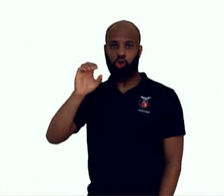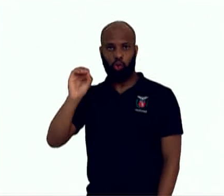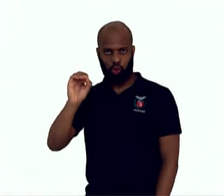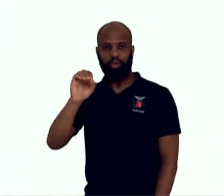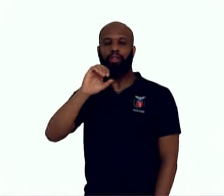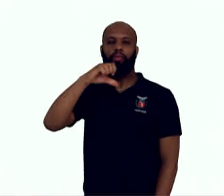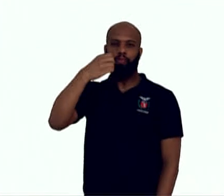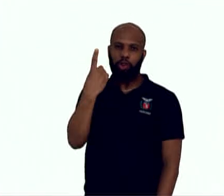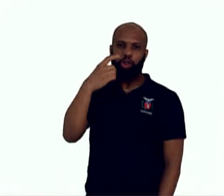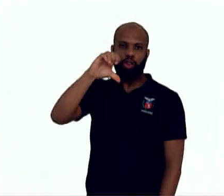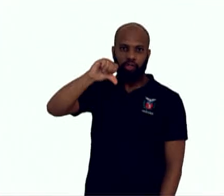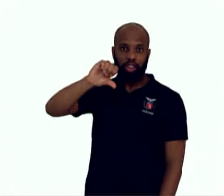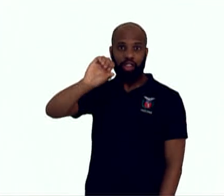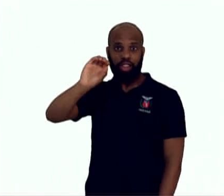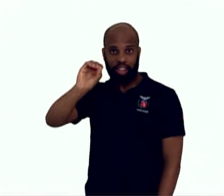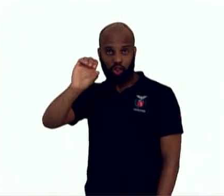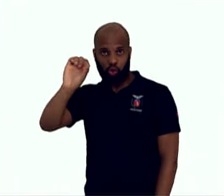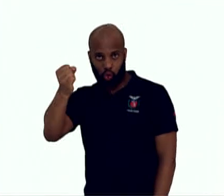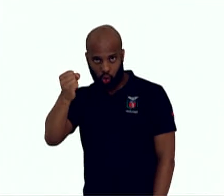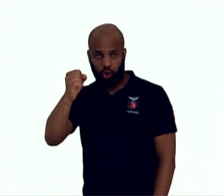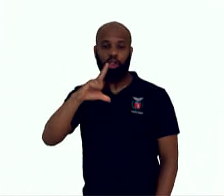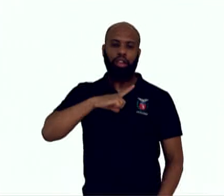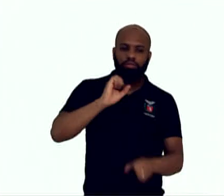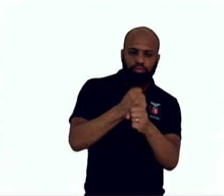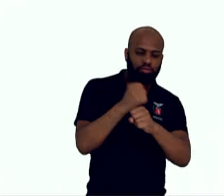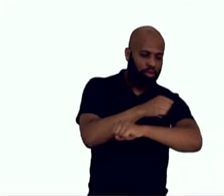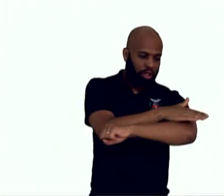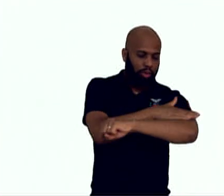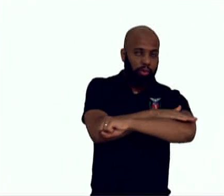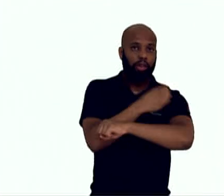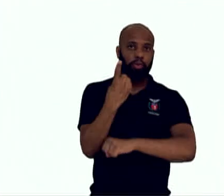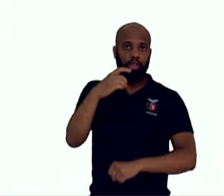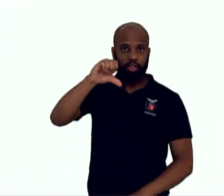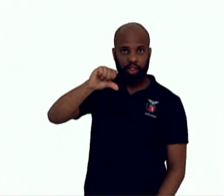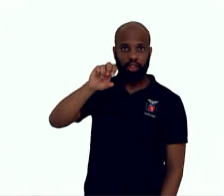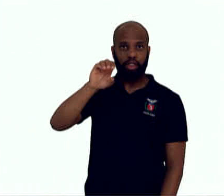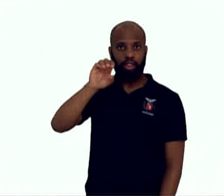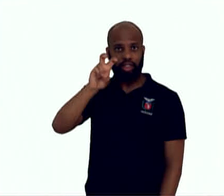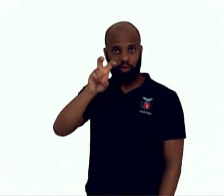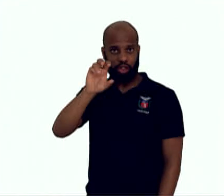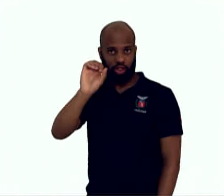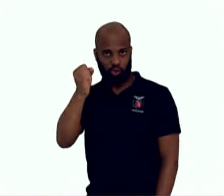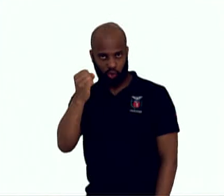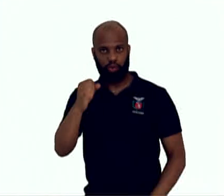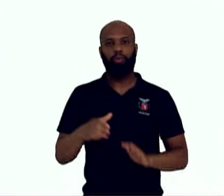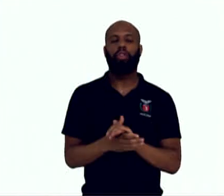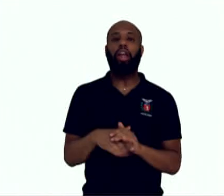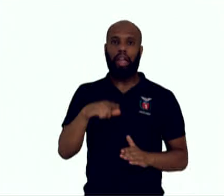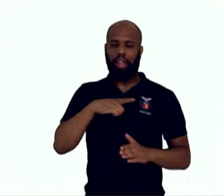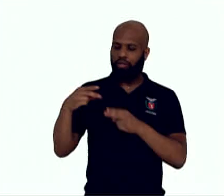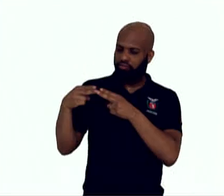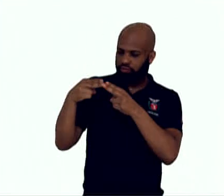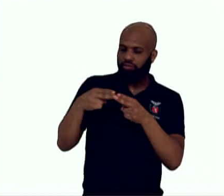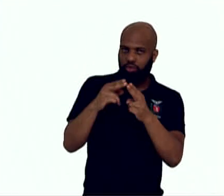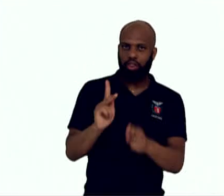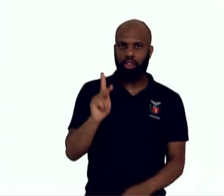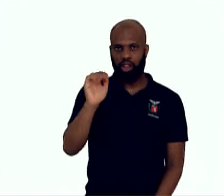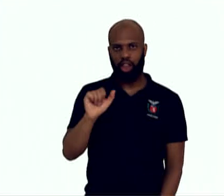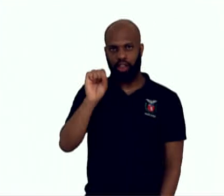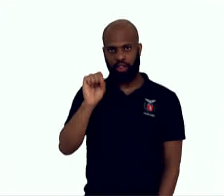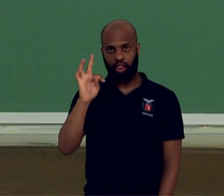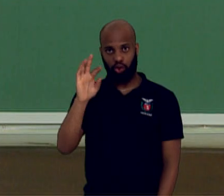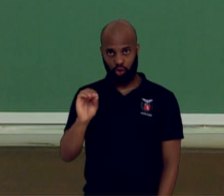nosso slide que foi construída a praça a partir de 1958, com o navio Kasatomaru. Vieram em busca de trabalho e vida